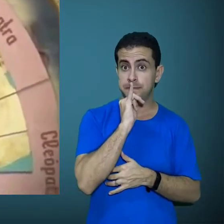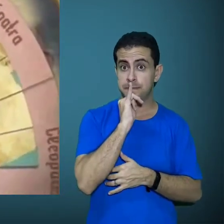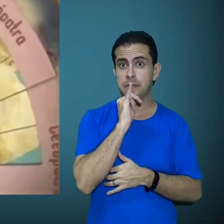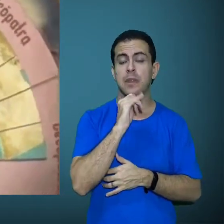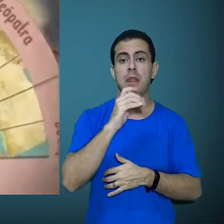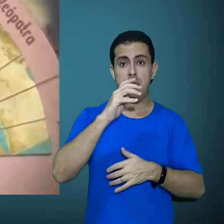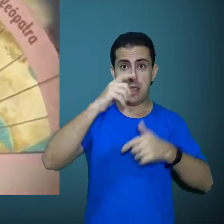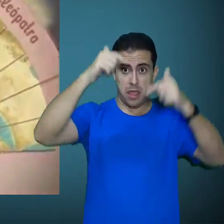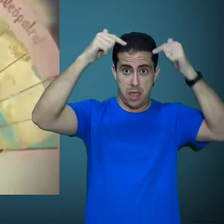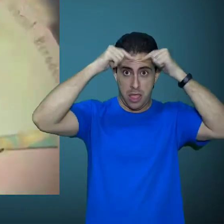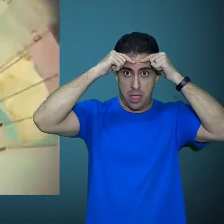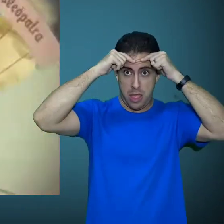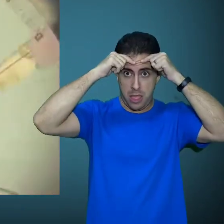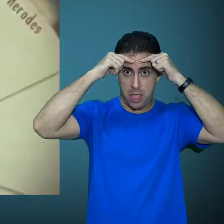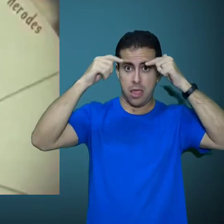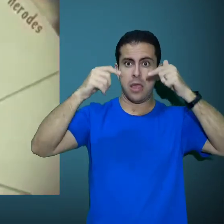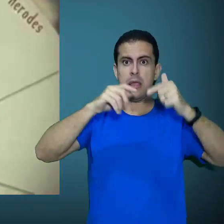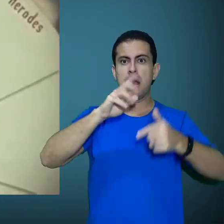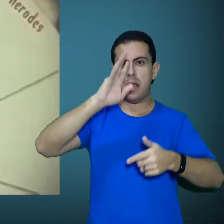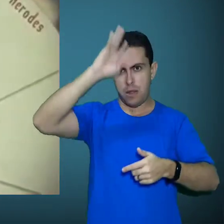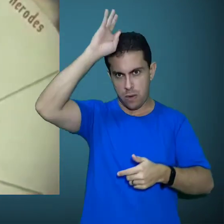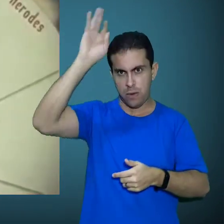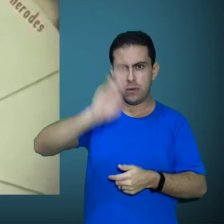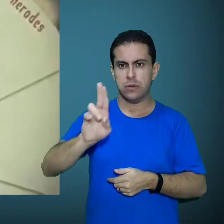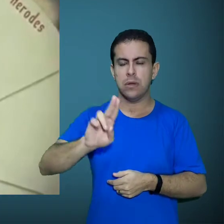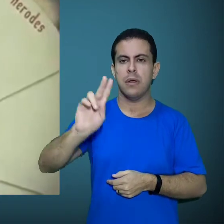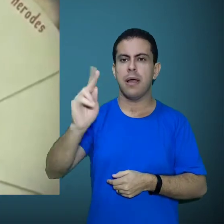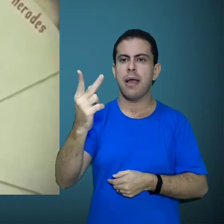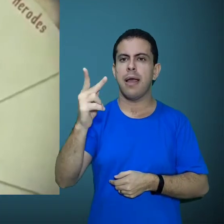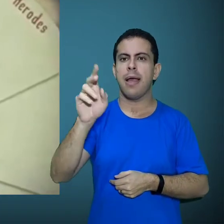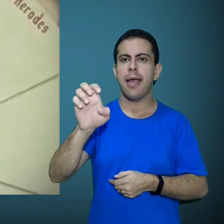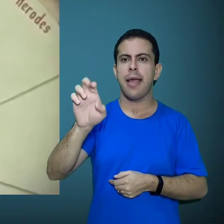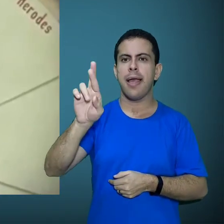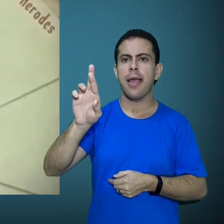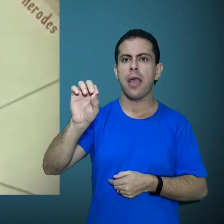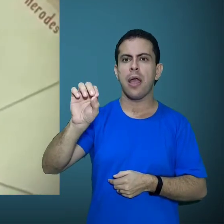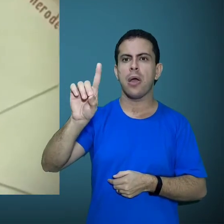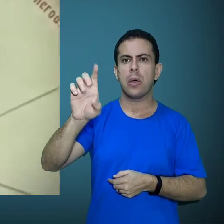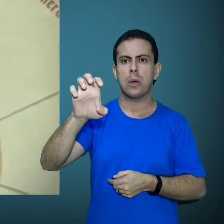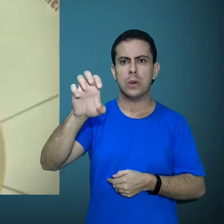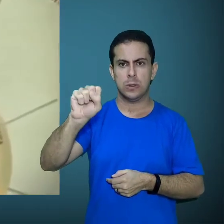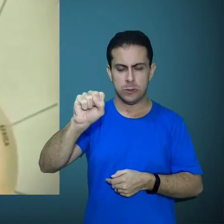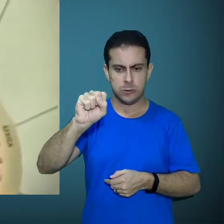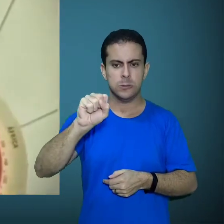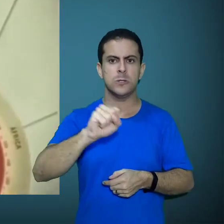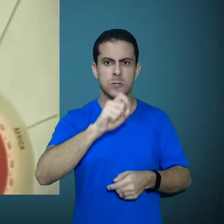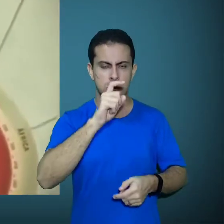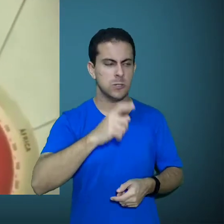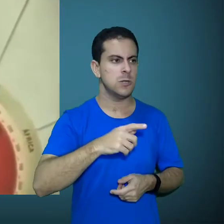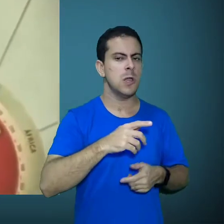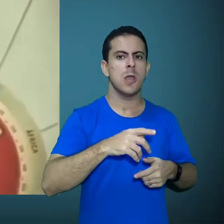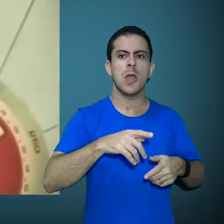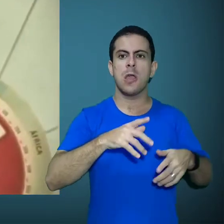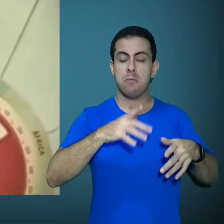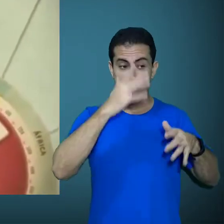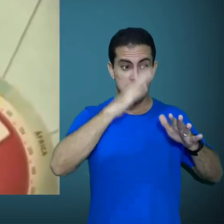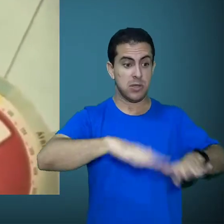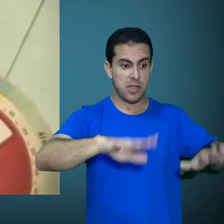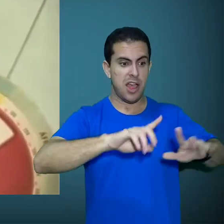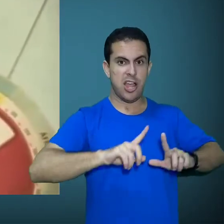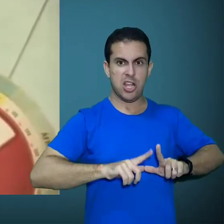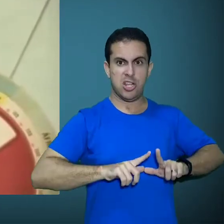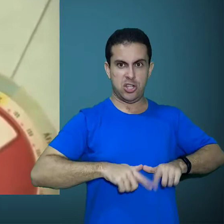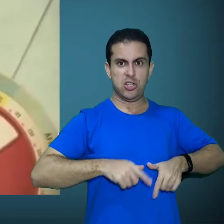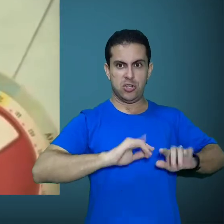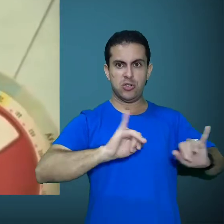Por exemplo, um dos reis que serviam aos romanos era Herodes, o grande soberano da Judéia. Herodes não era muito popular entre